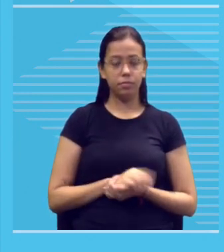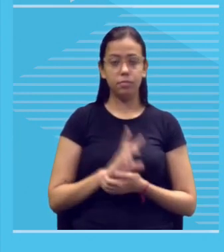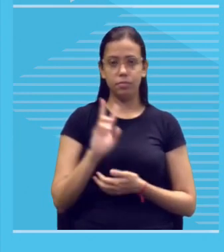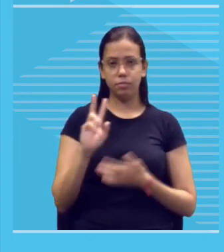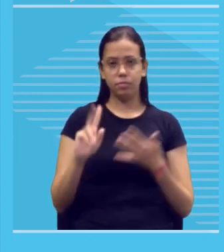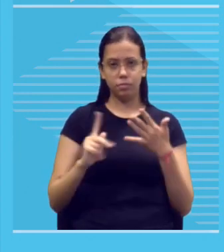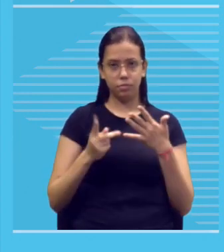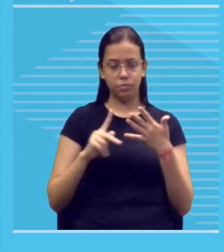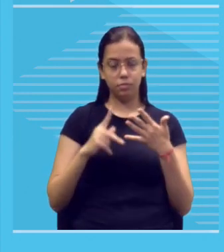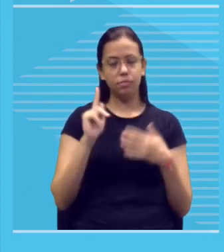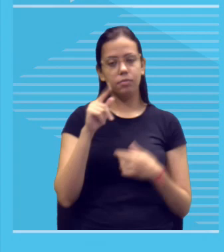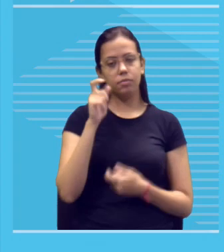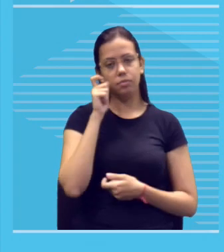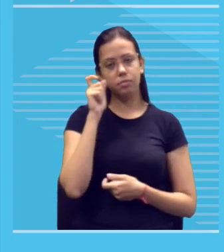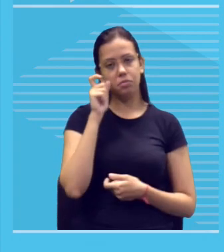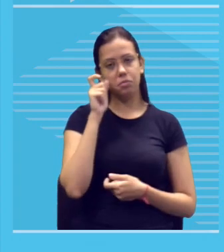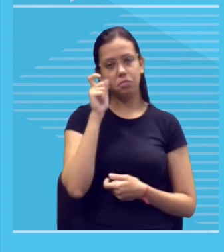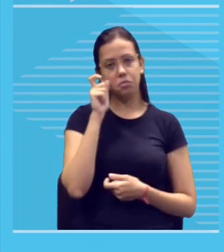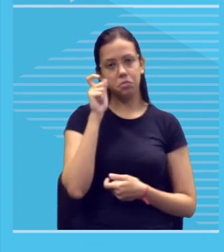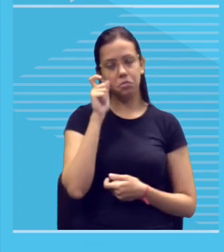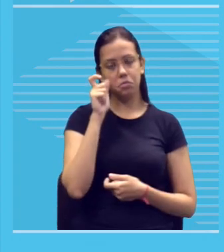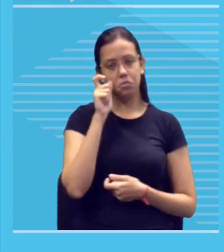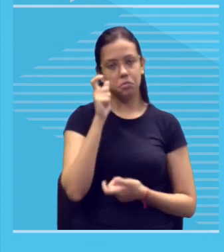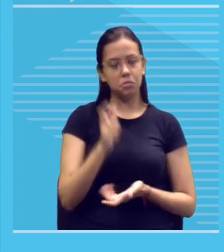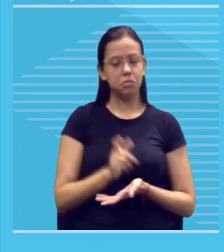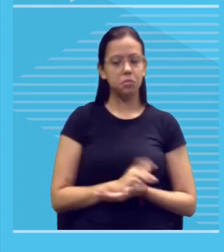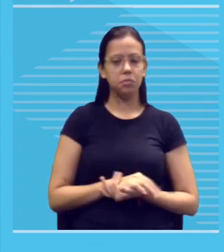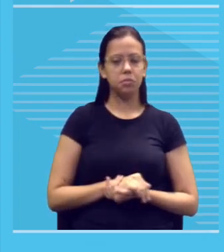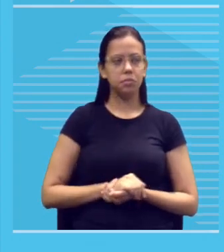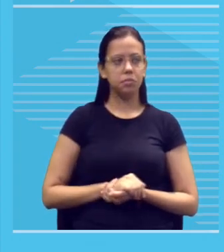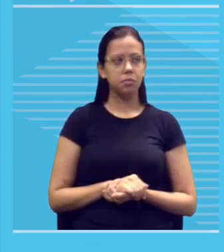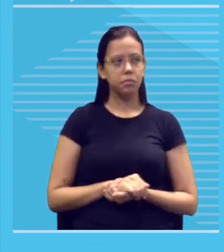interessante olha só